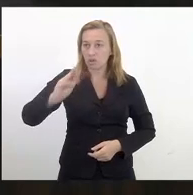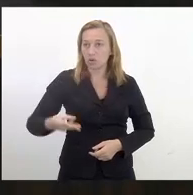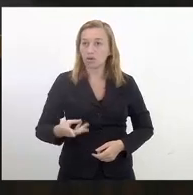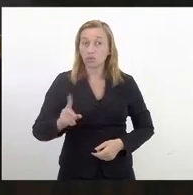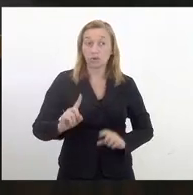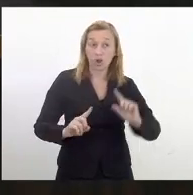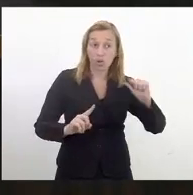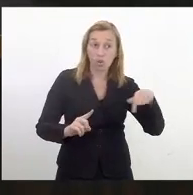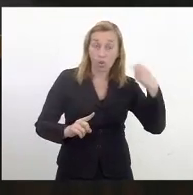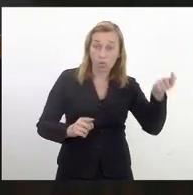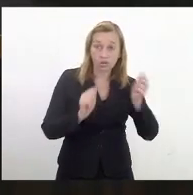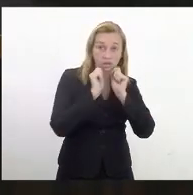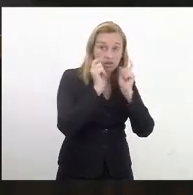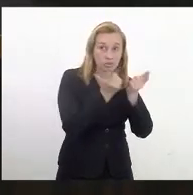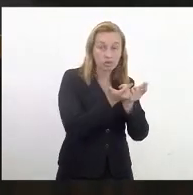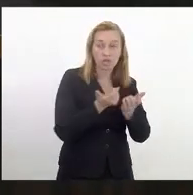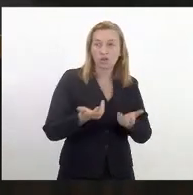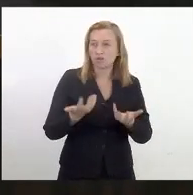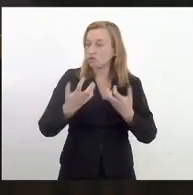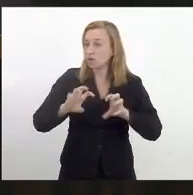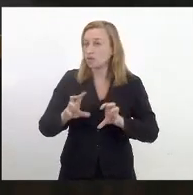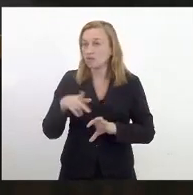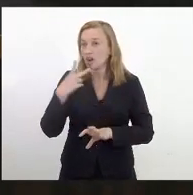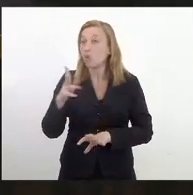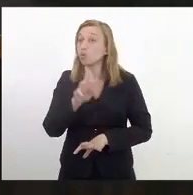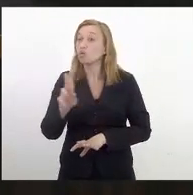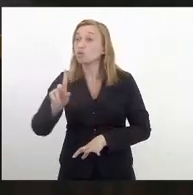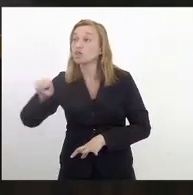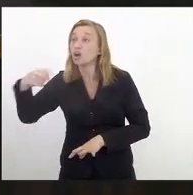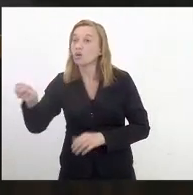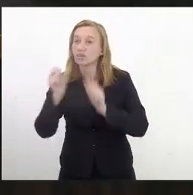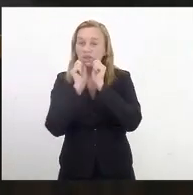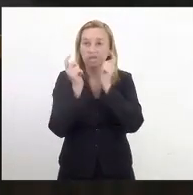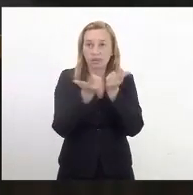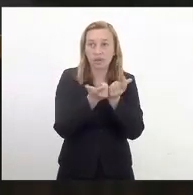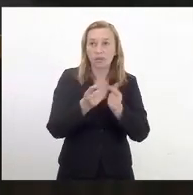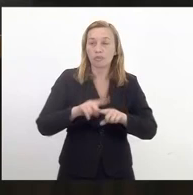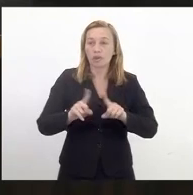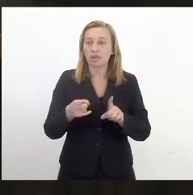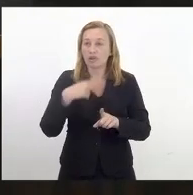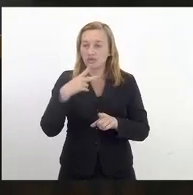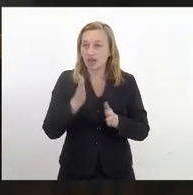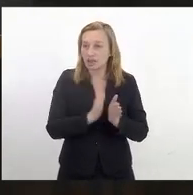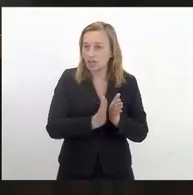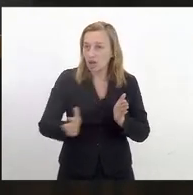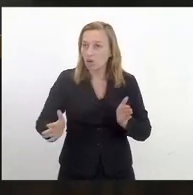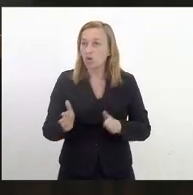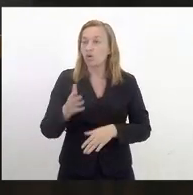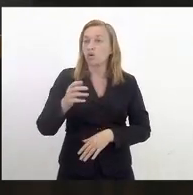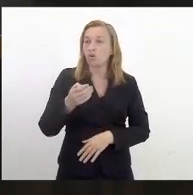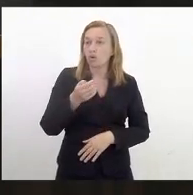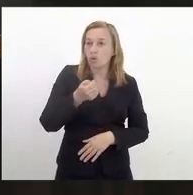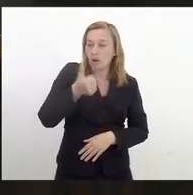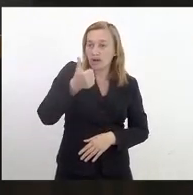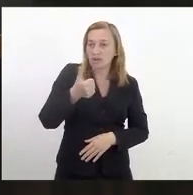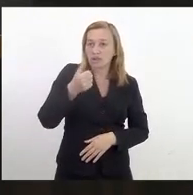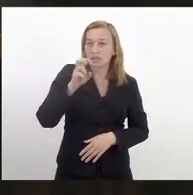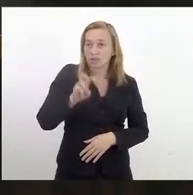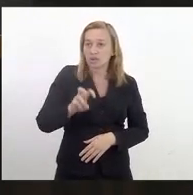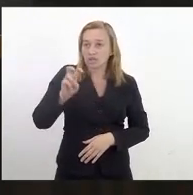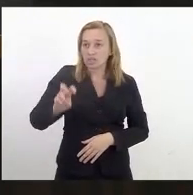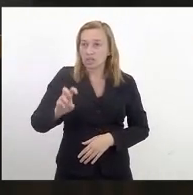Assembleia quero dizer que o nome da da outra Assembleia mas só para restabelecer a ordem nós temos aqui quase 55 mil metros